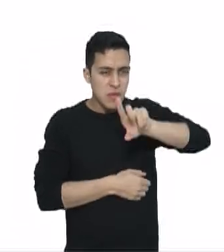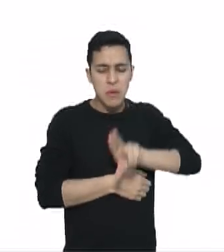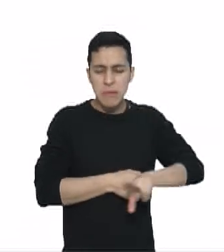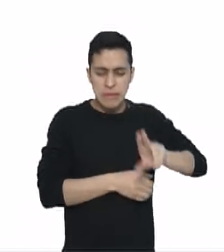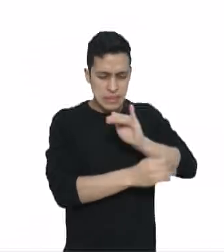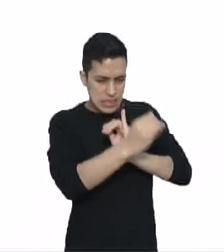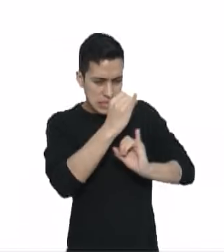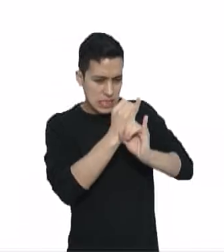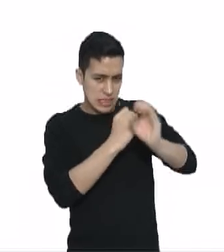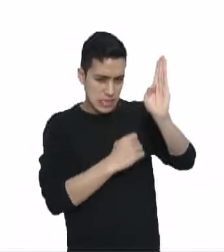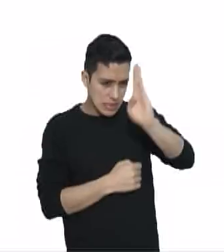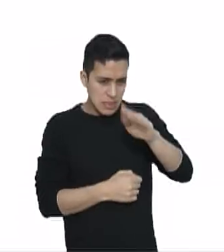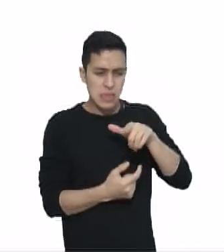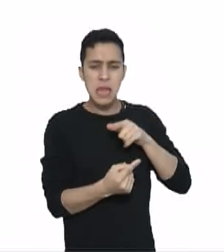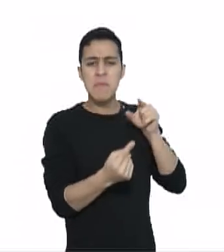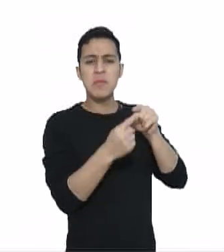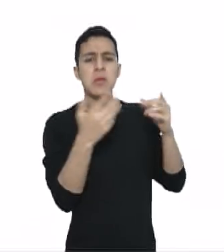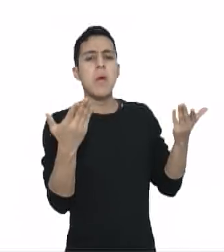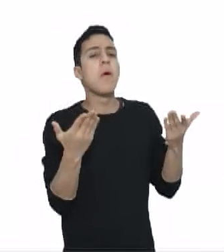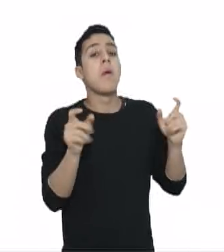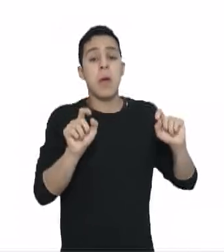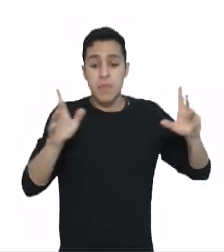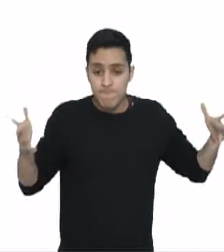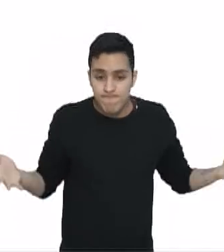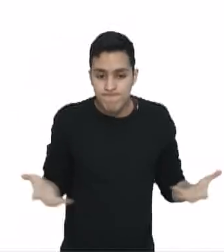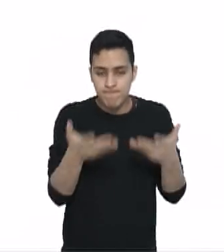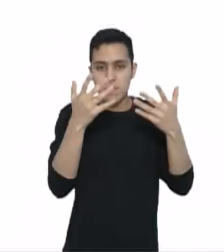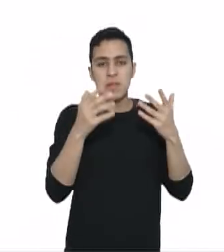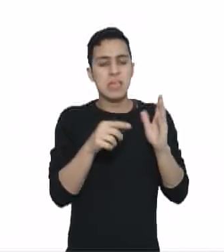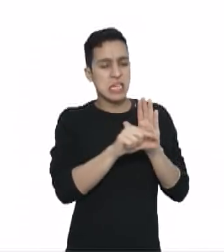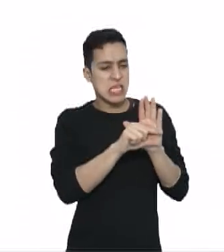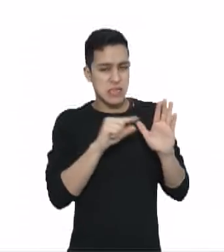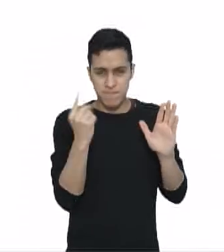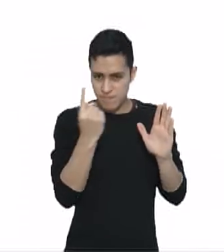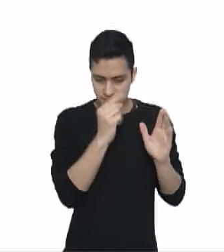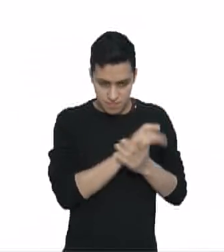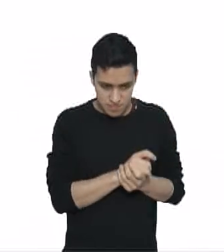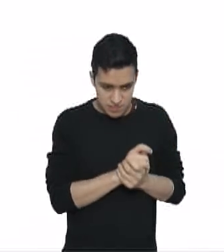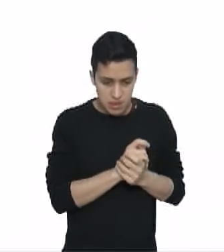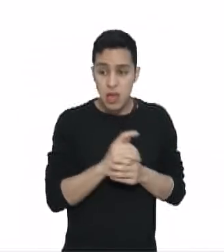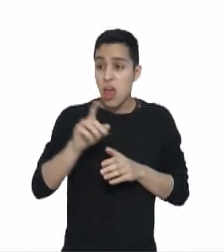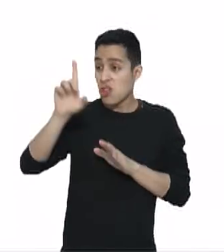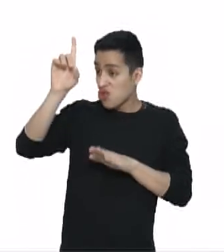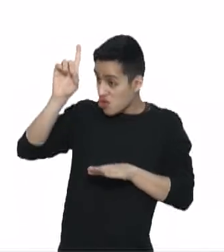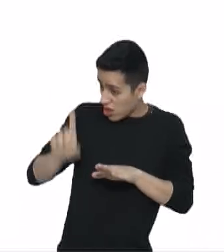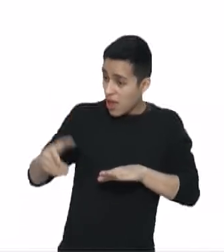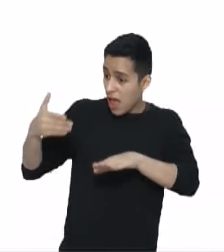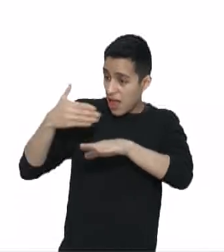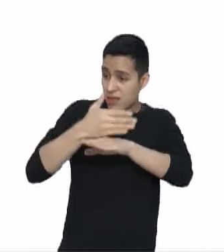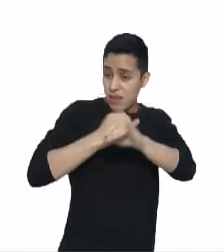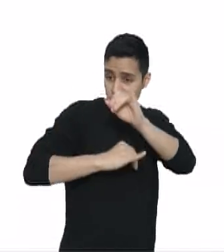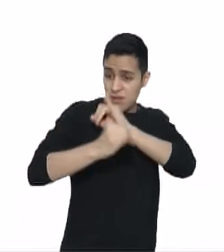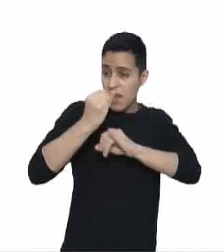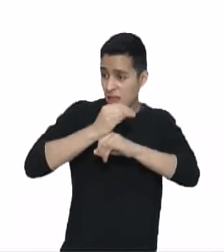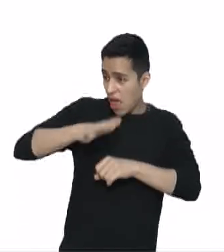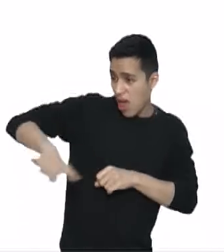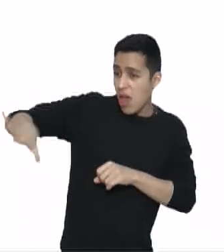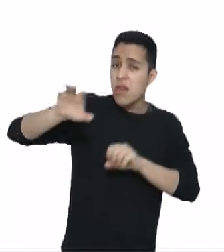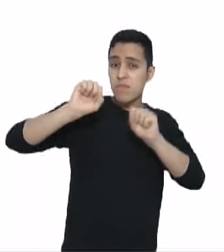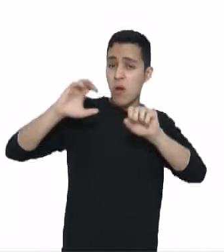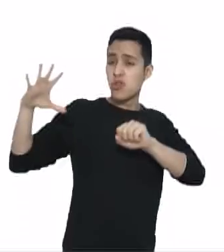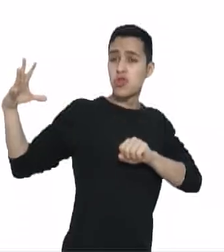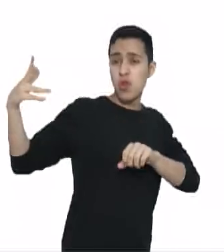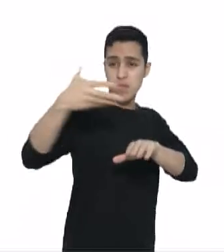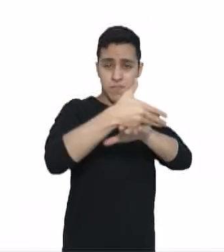no Brasil tem por objetivo a promoção, inciso 1º, do direito de acesso à internet a todos. Letra